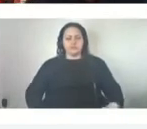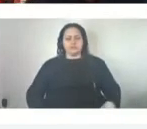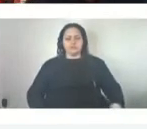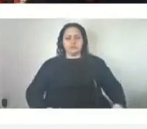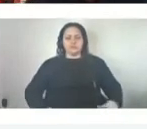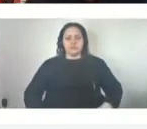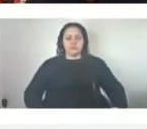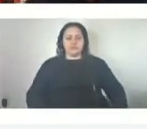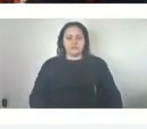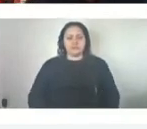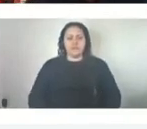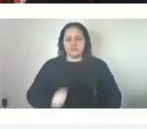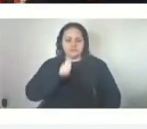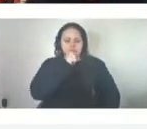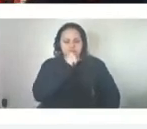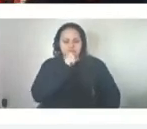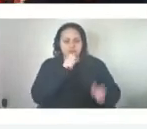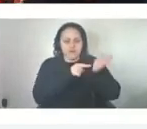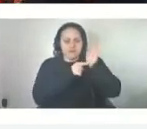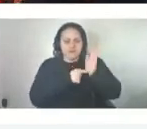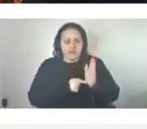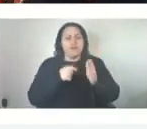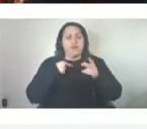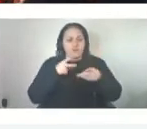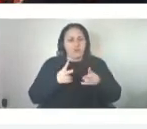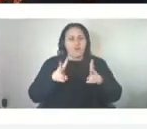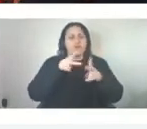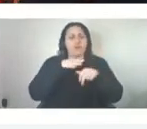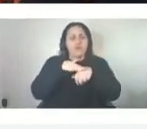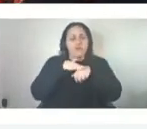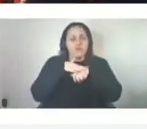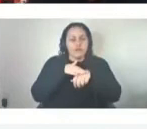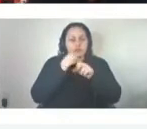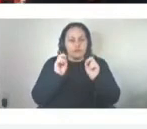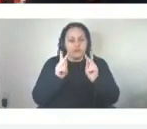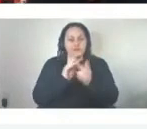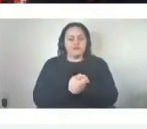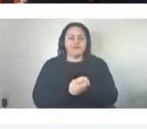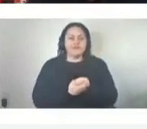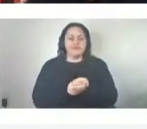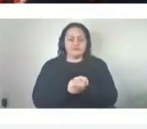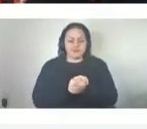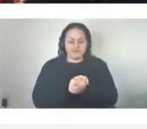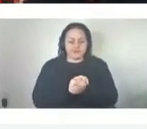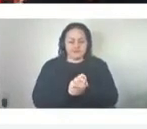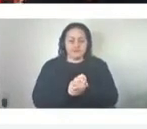Enquanto o vídeo não chega, eu sigo conversando com vocês aí, então.